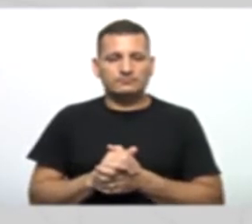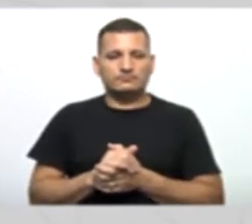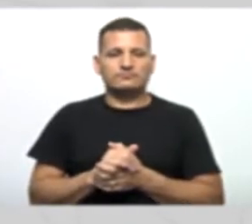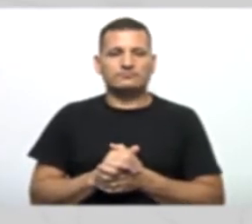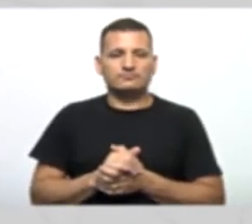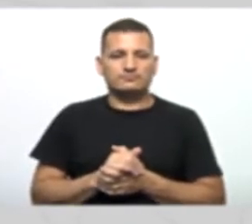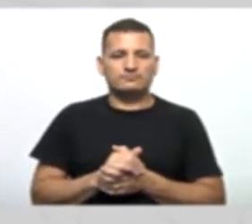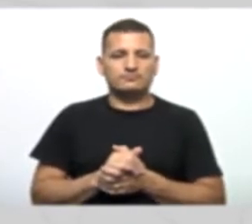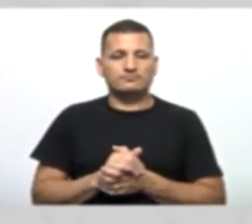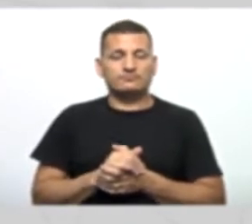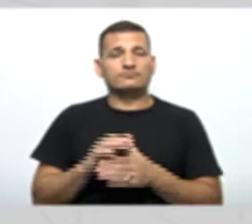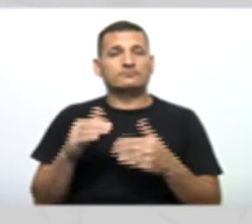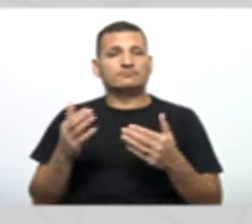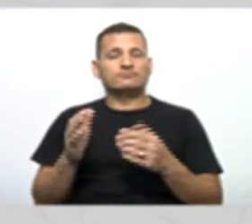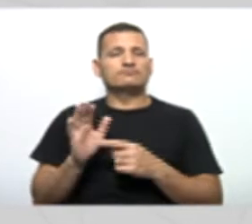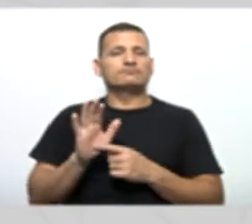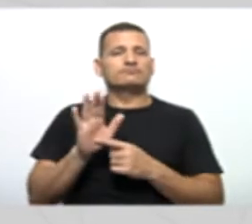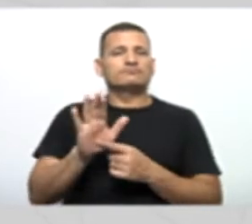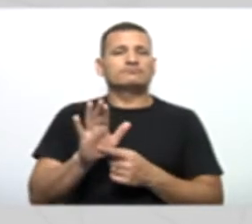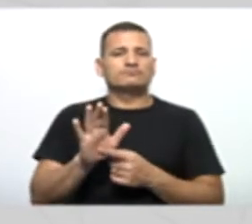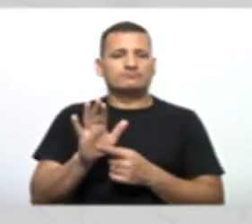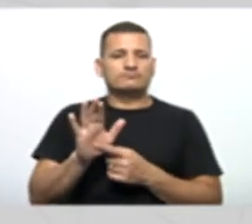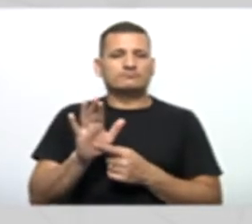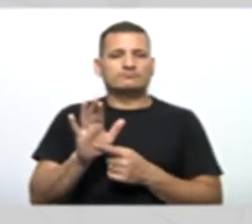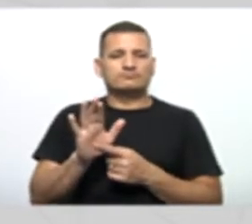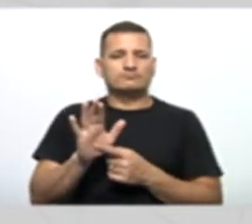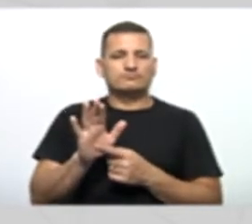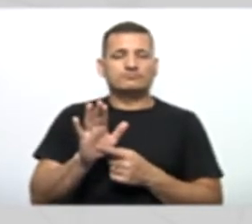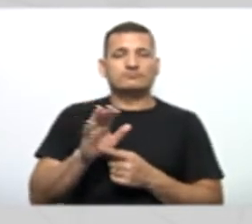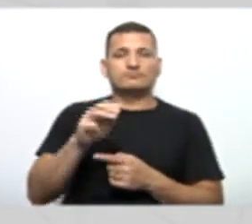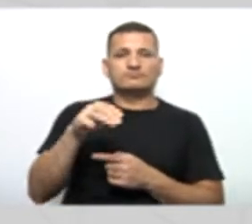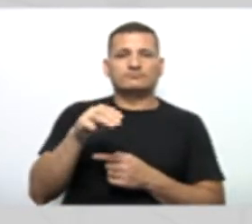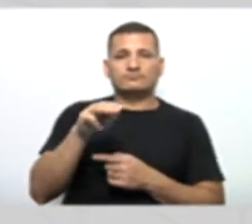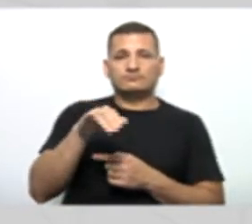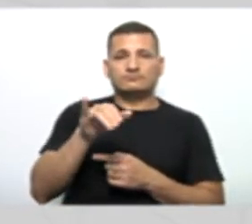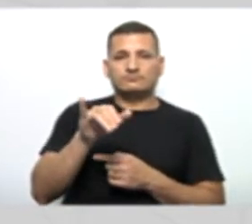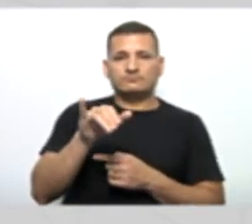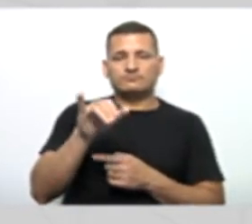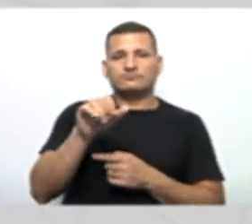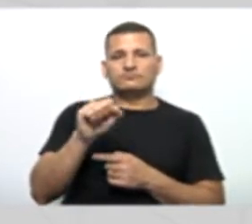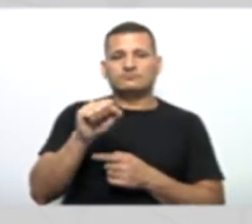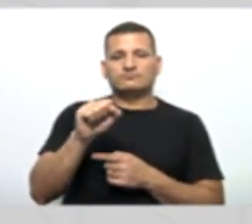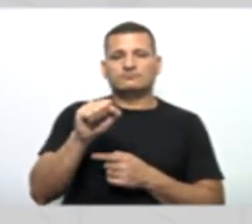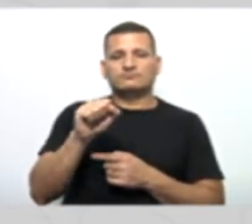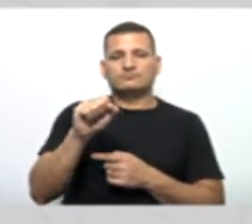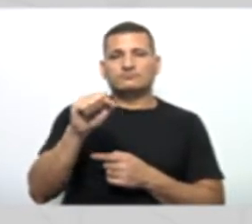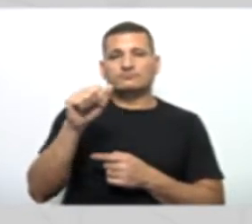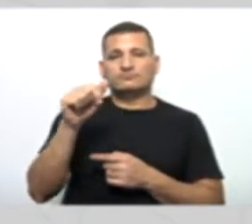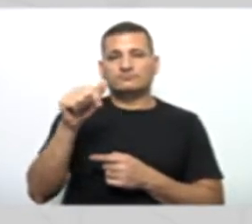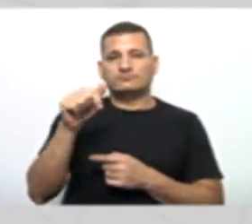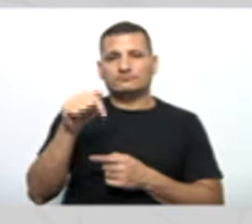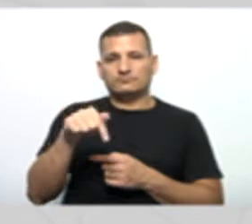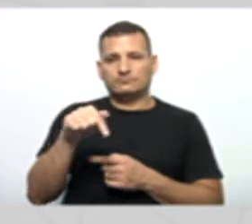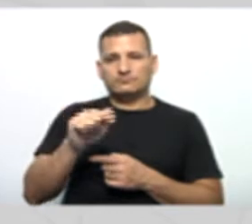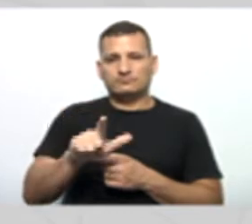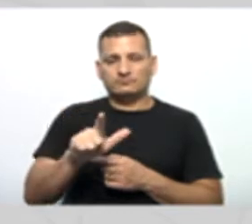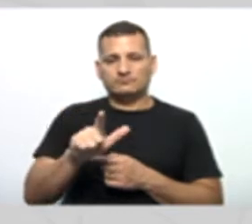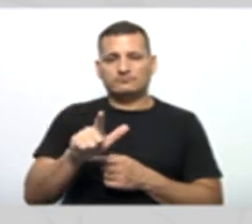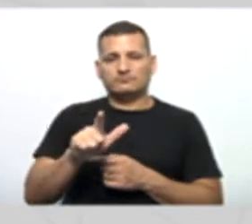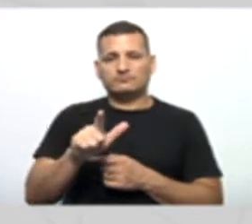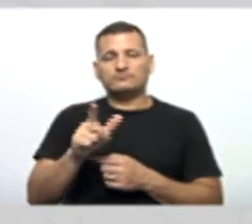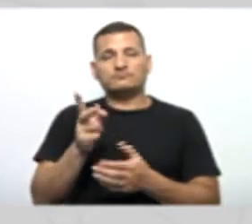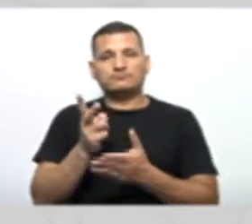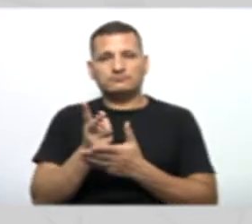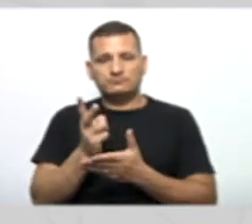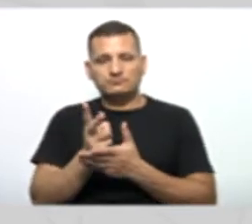Vamos apresentar os comandos e demonstrá-los no MySQL. Sempre que a gente puder, a gente vai mostrar para vocês no